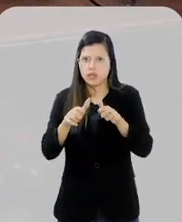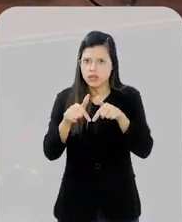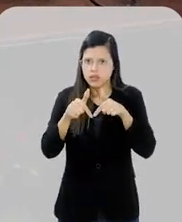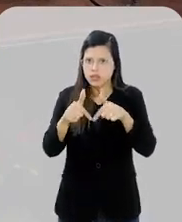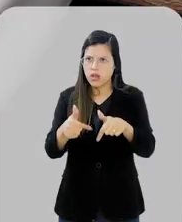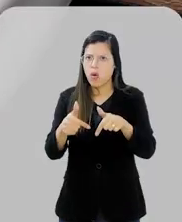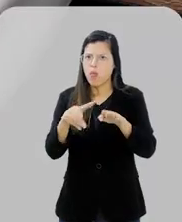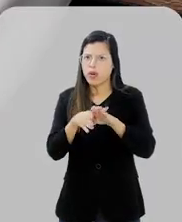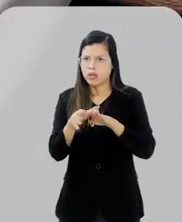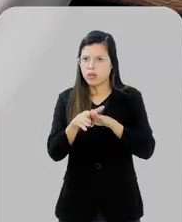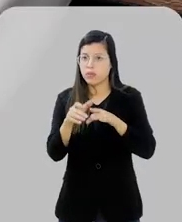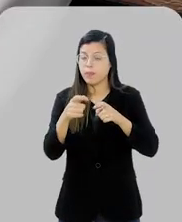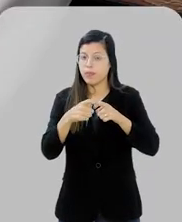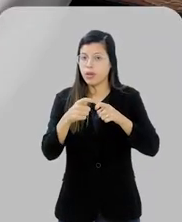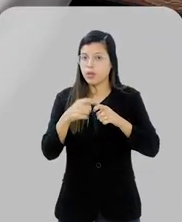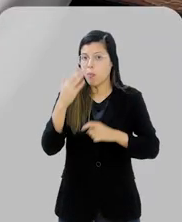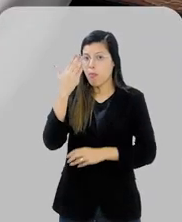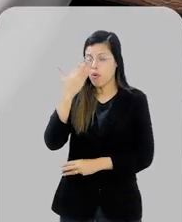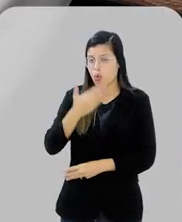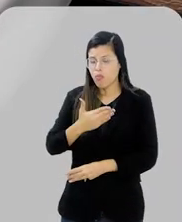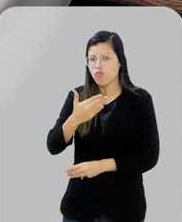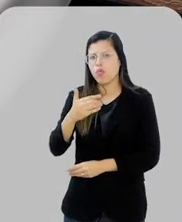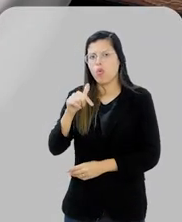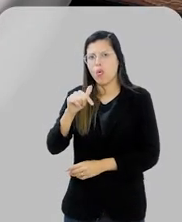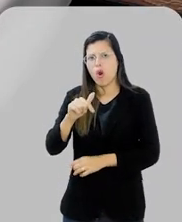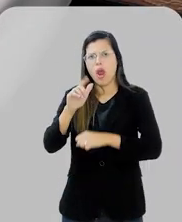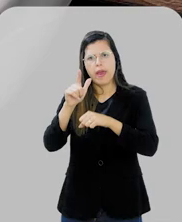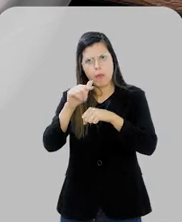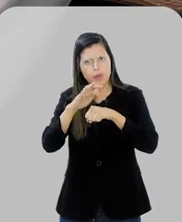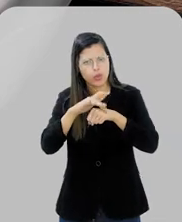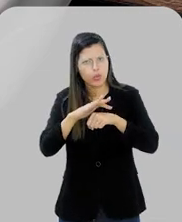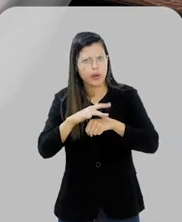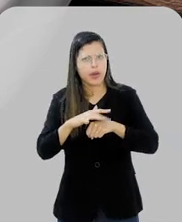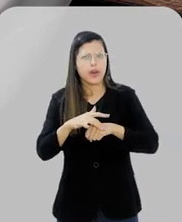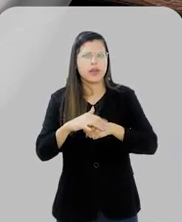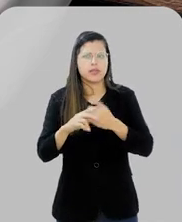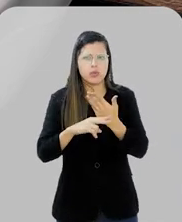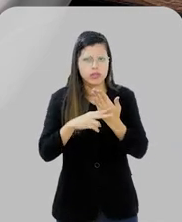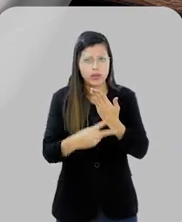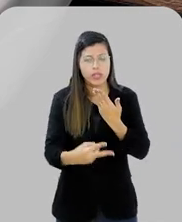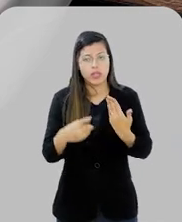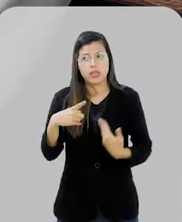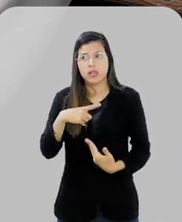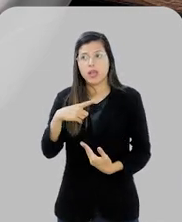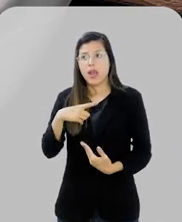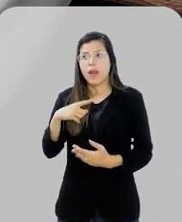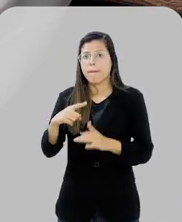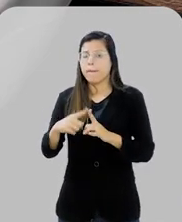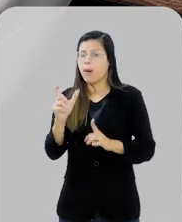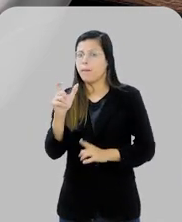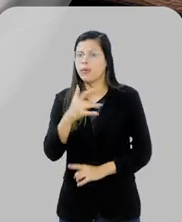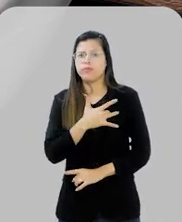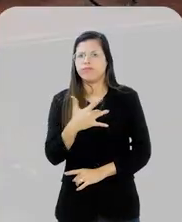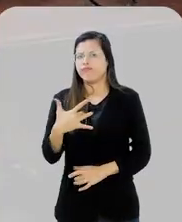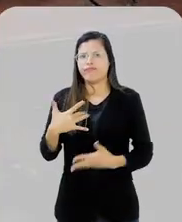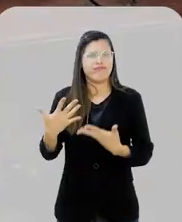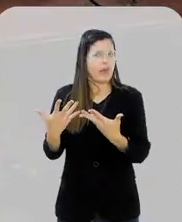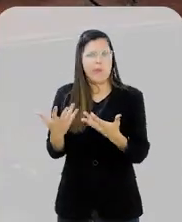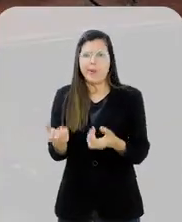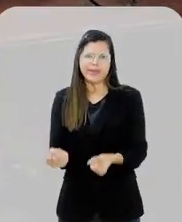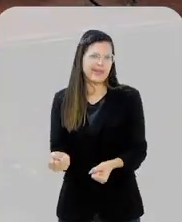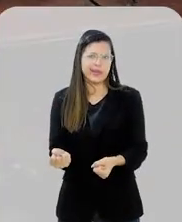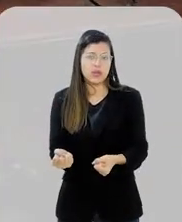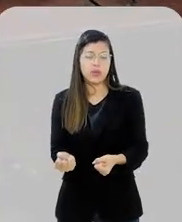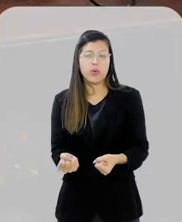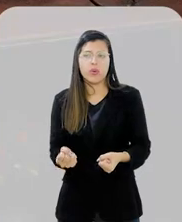dela, provou que é realmente aí uma patologia que está lhe causando danos, mas teve a negativa do plano de saúde. O último caso mesmo